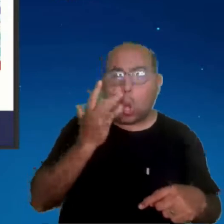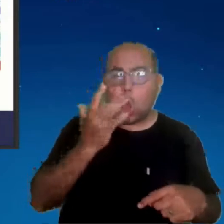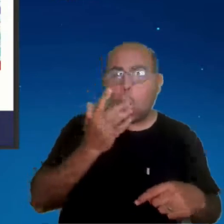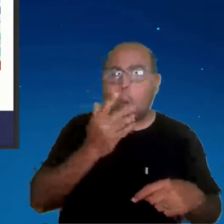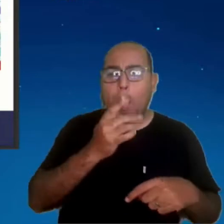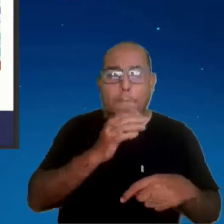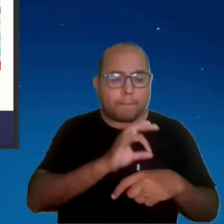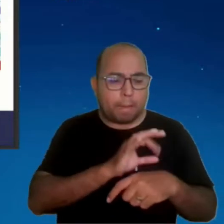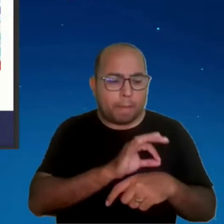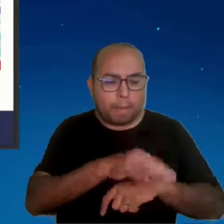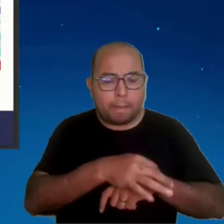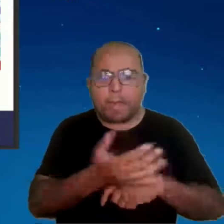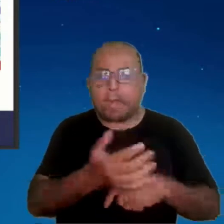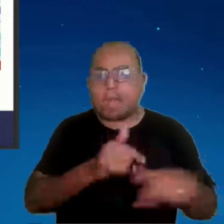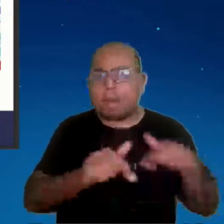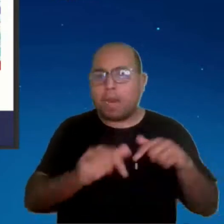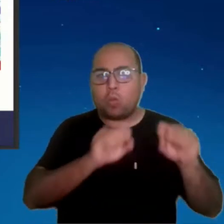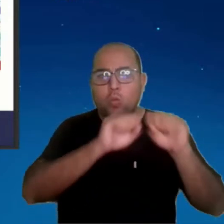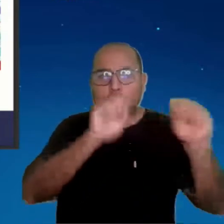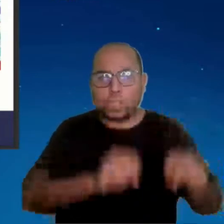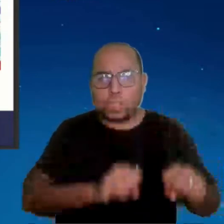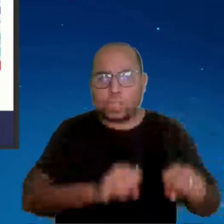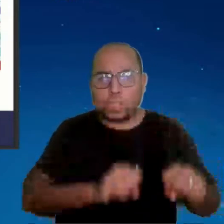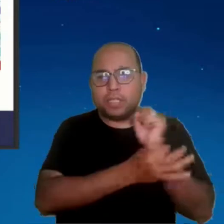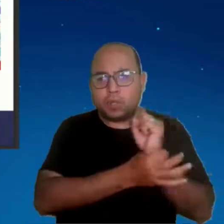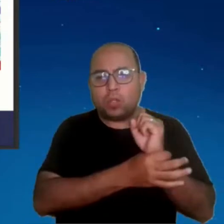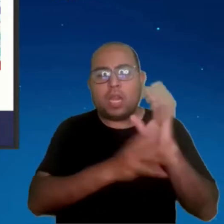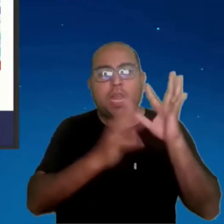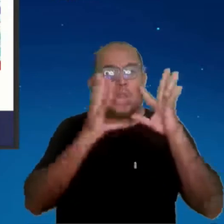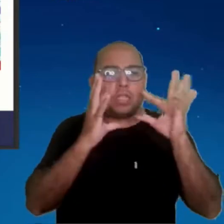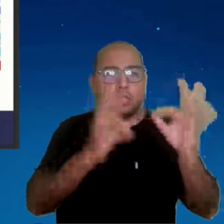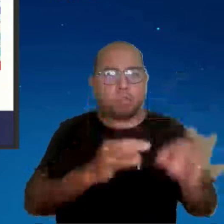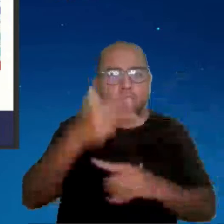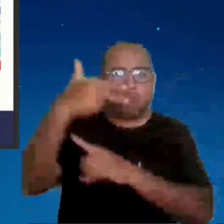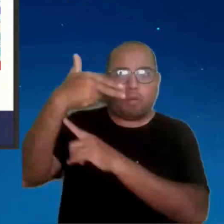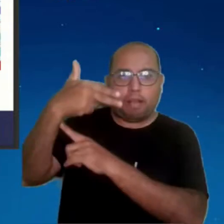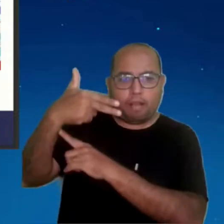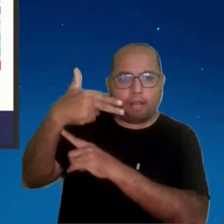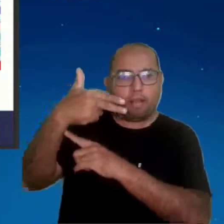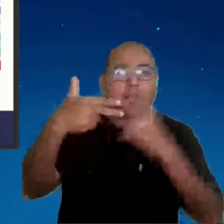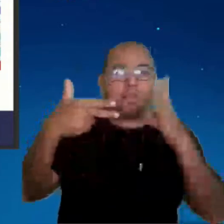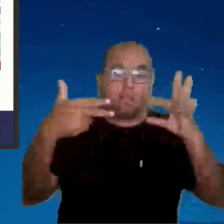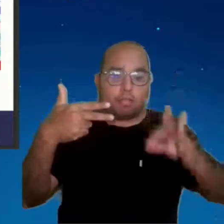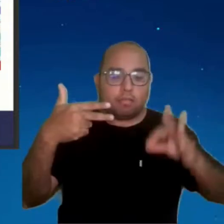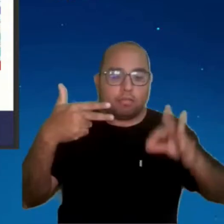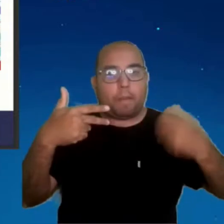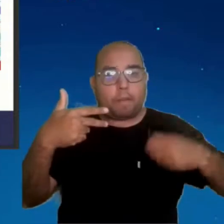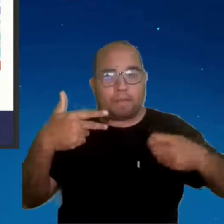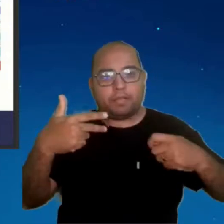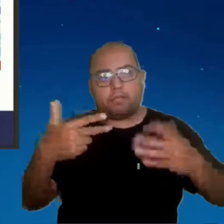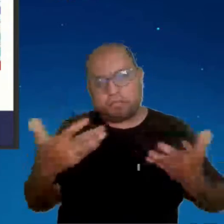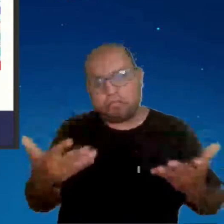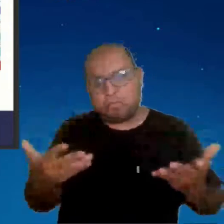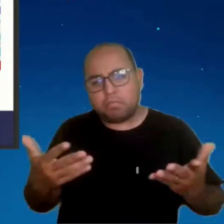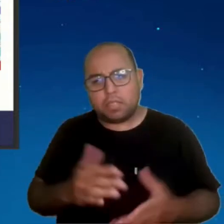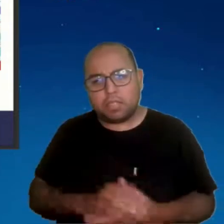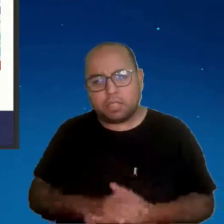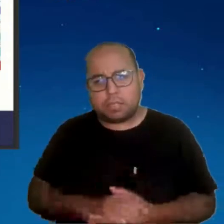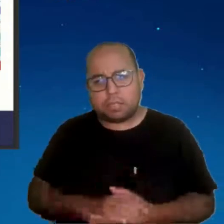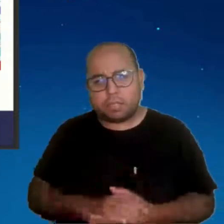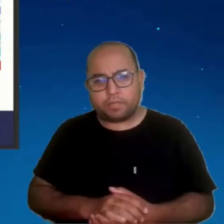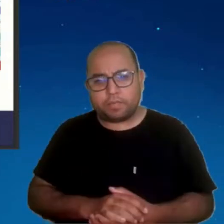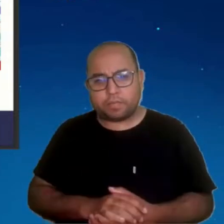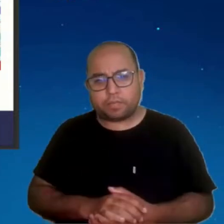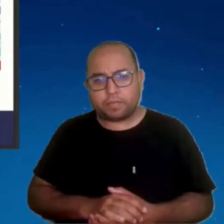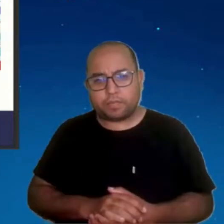que, obviamente, nós temos um sistema de segurança que tem atendimento com câmera, a gente tem que prestar atenção, óbvio, né? Aqui, quando a gente entra, a gente